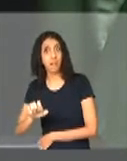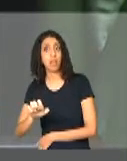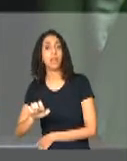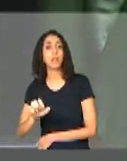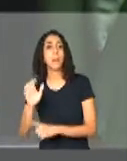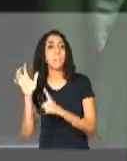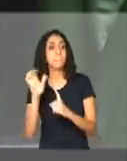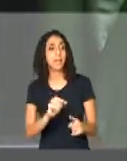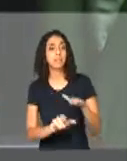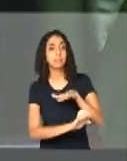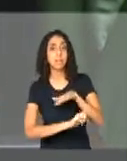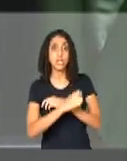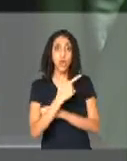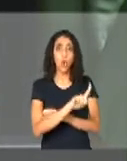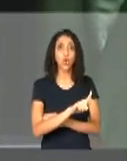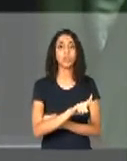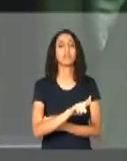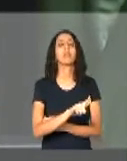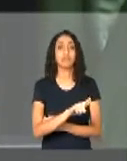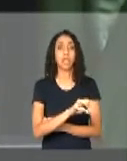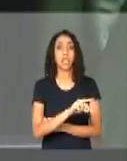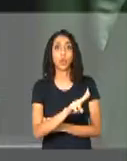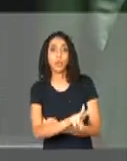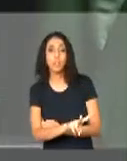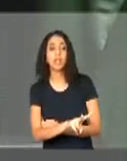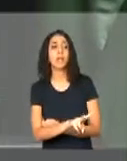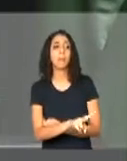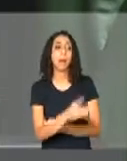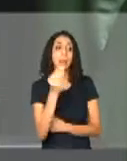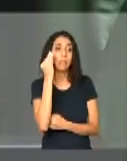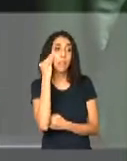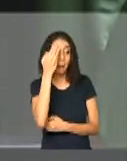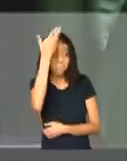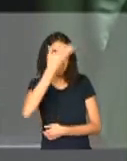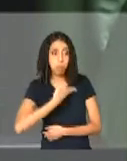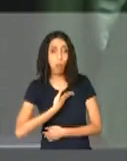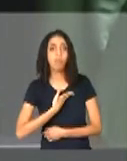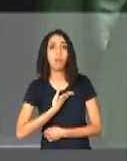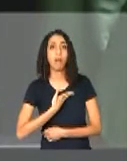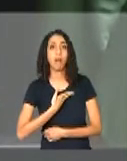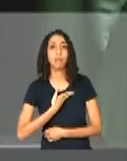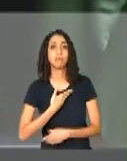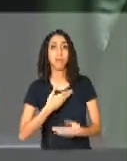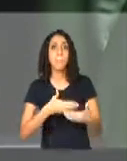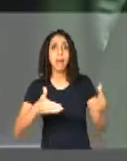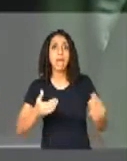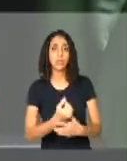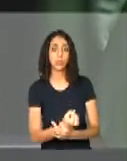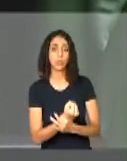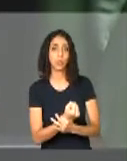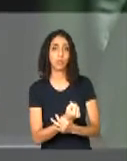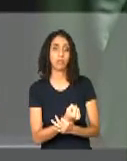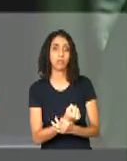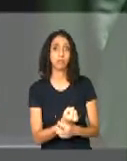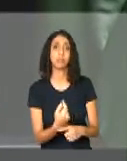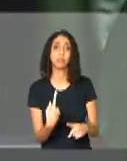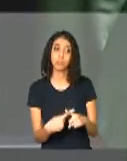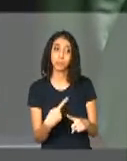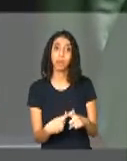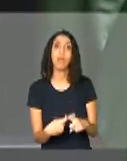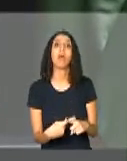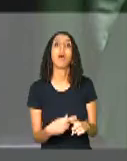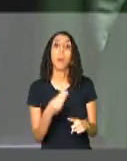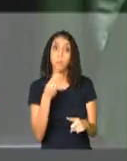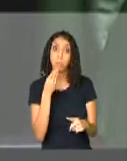empresa Tuve Sud para atestar as condições de estabilidade da barragem, sob o risco de